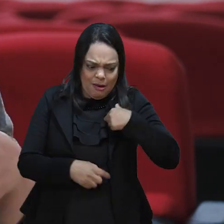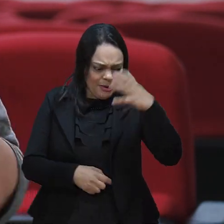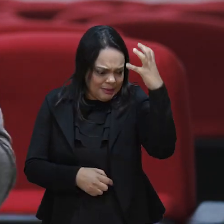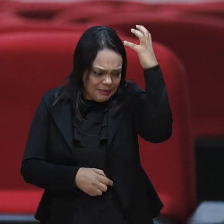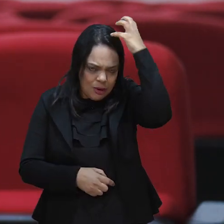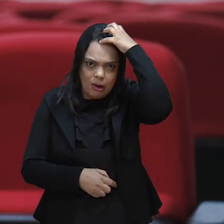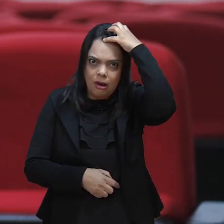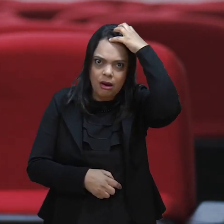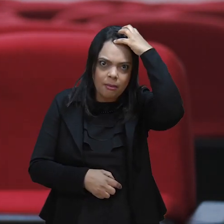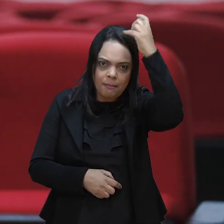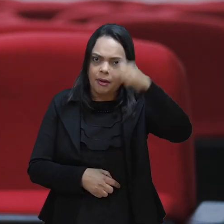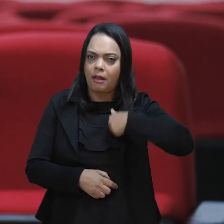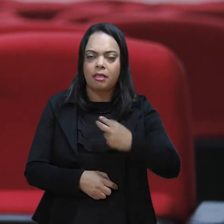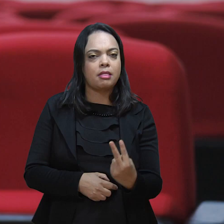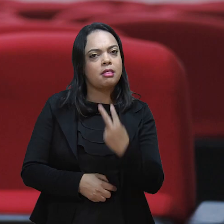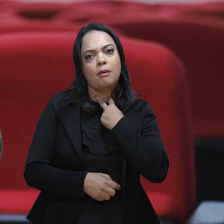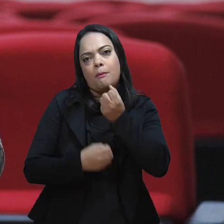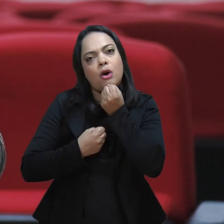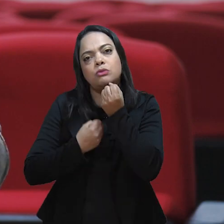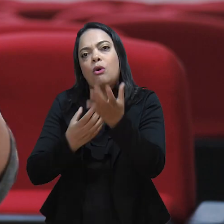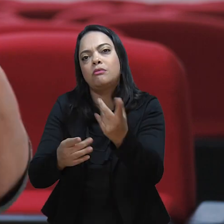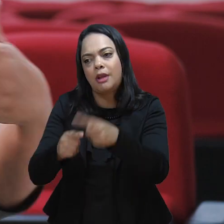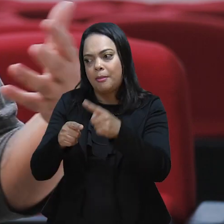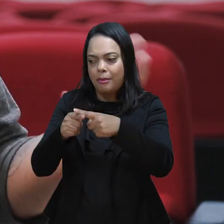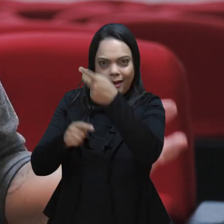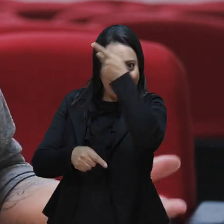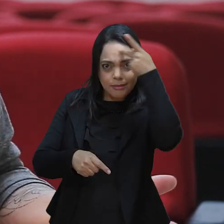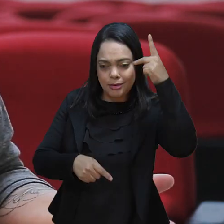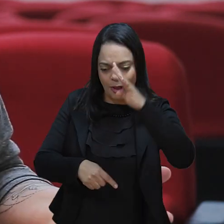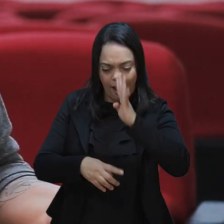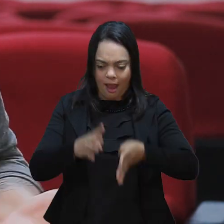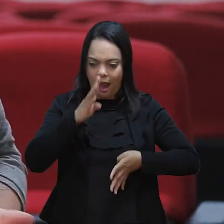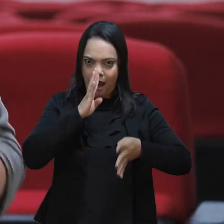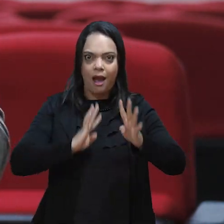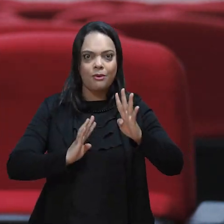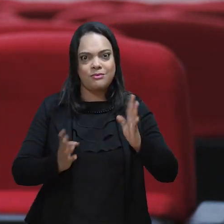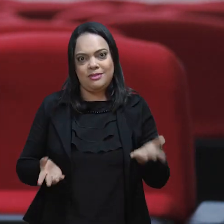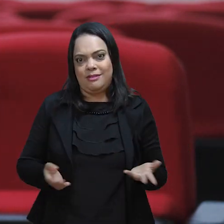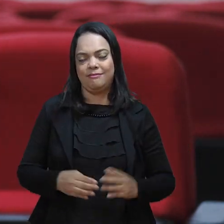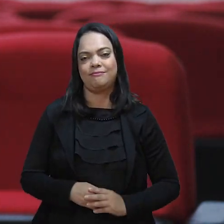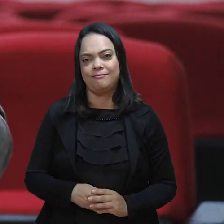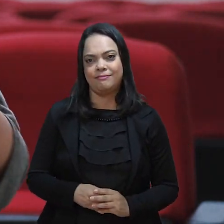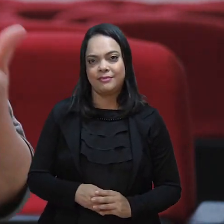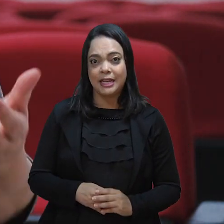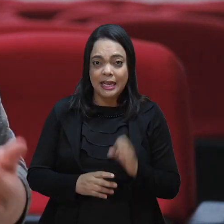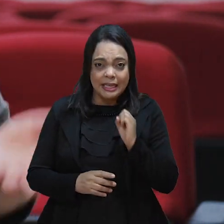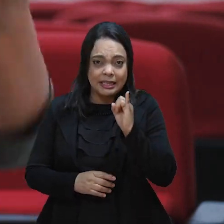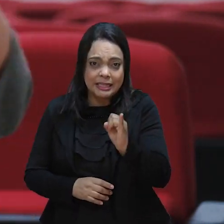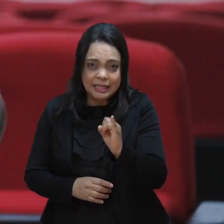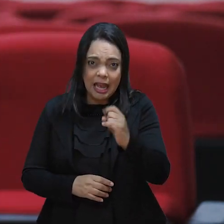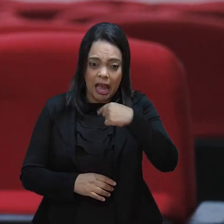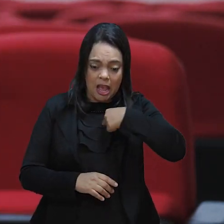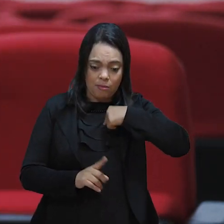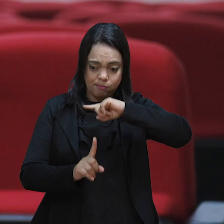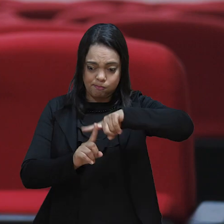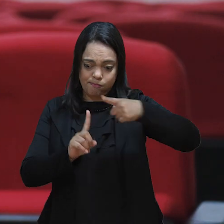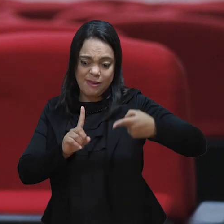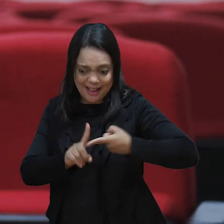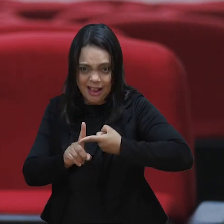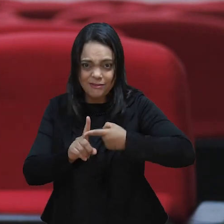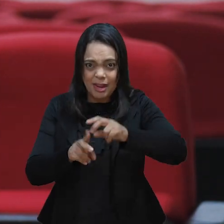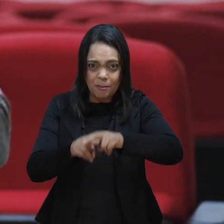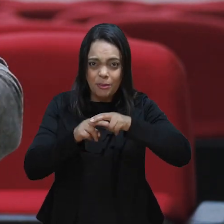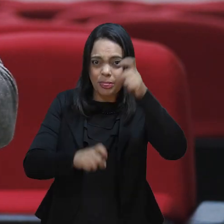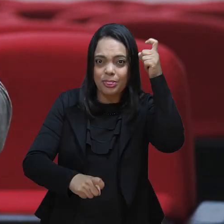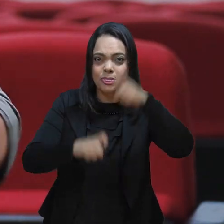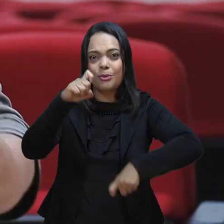culpadas. E que elas não podem externar, porque elas vão ser responsabilizadas por isso. E que ter engravidado de um estupro é culpa delas também,